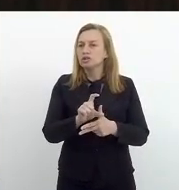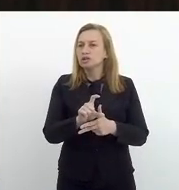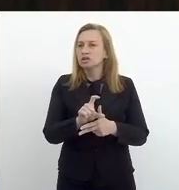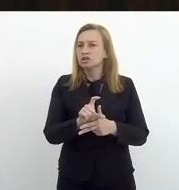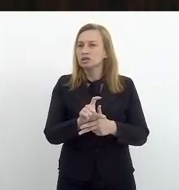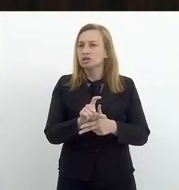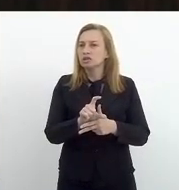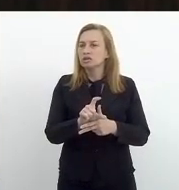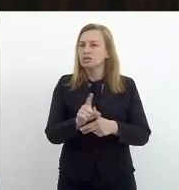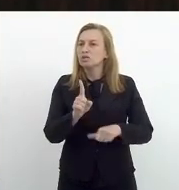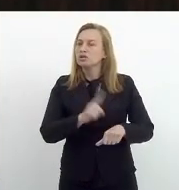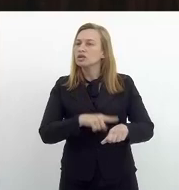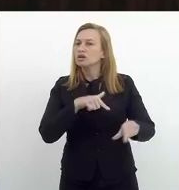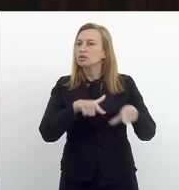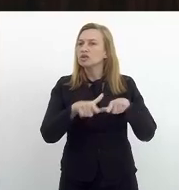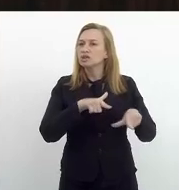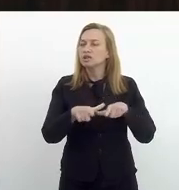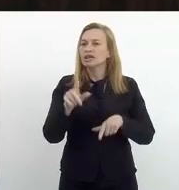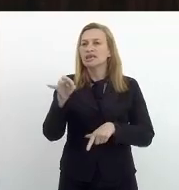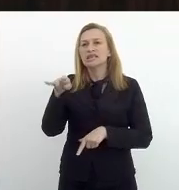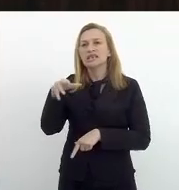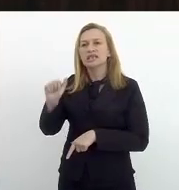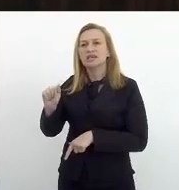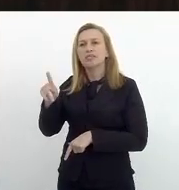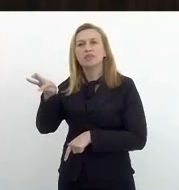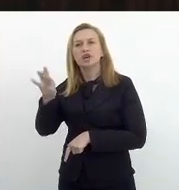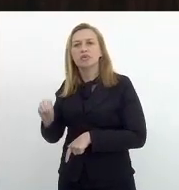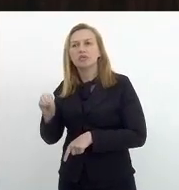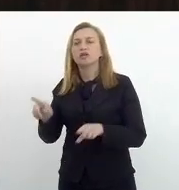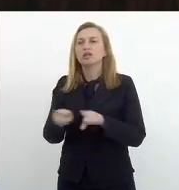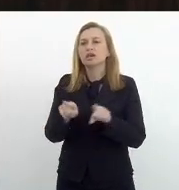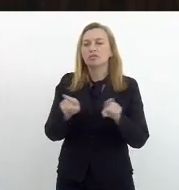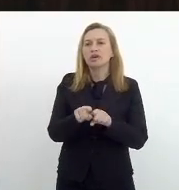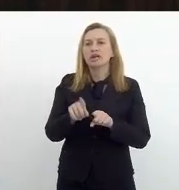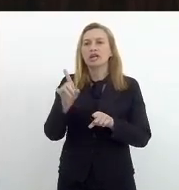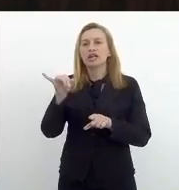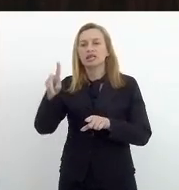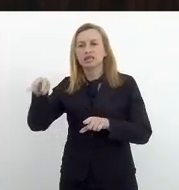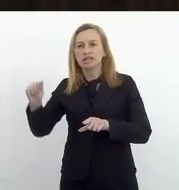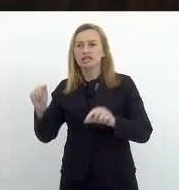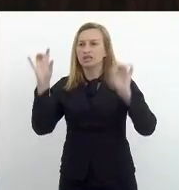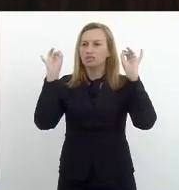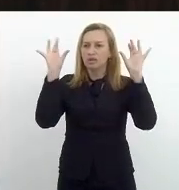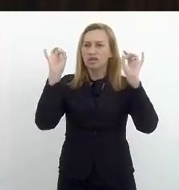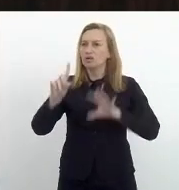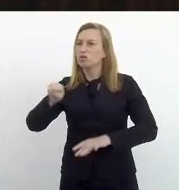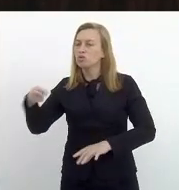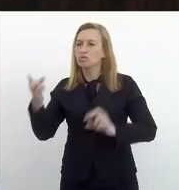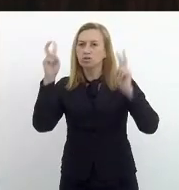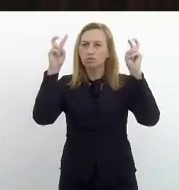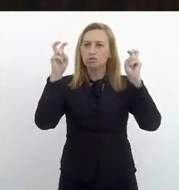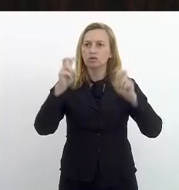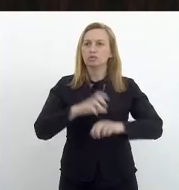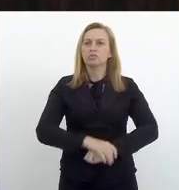extinguia o adicional de tempo de serviço a licença-prêmio e a licença especial e dá outras providências